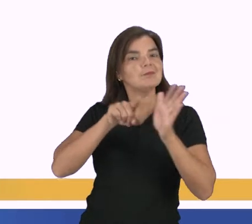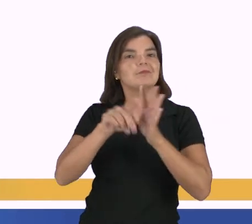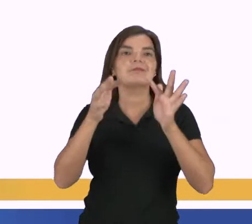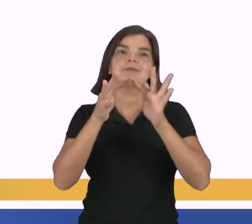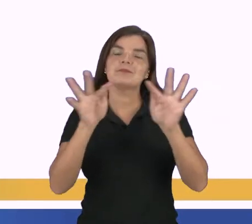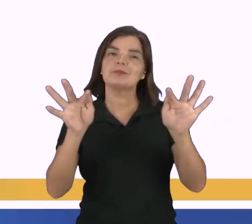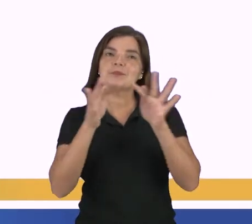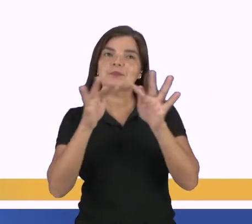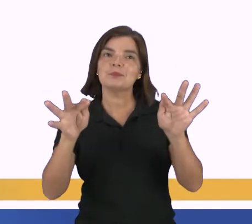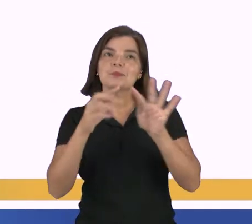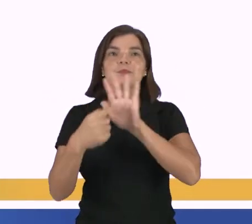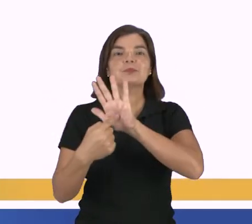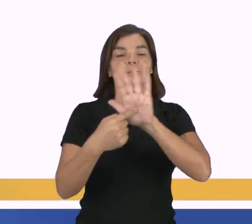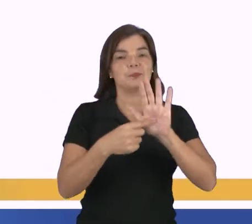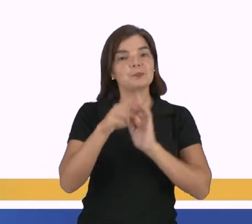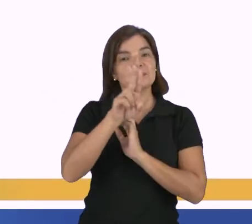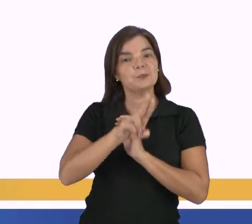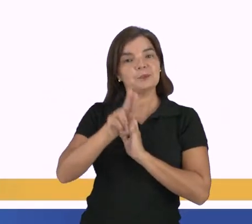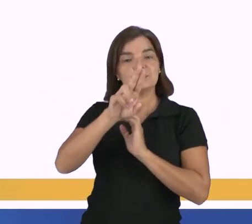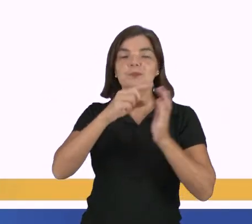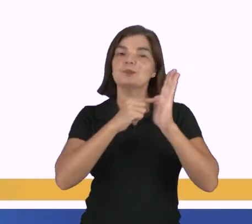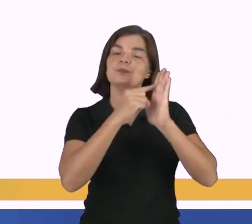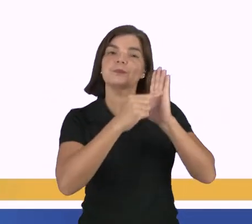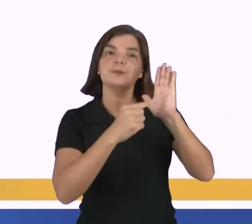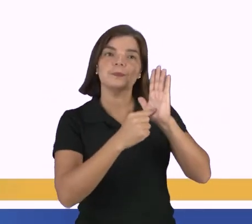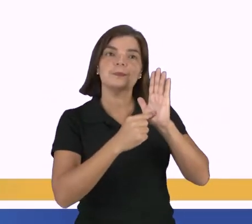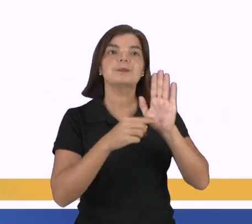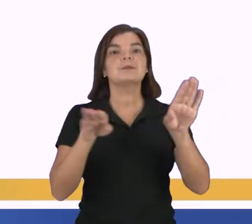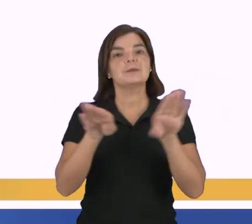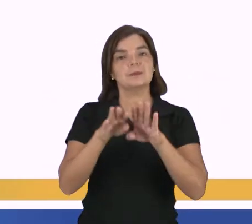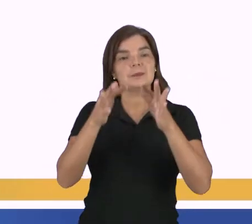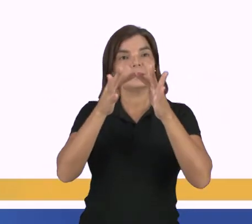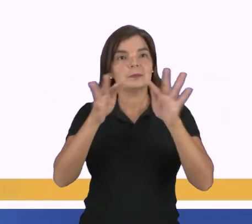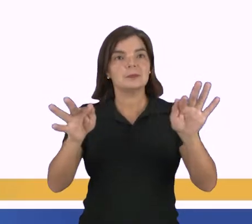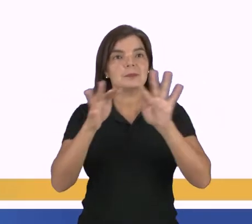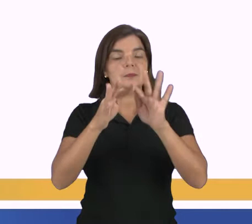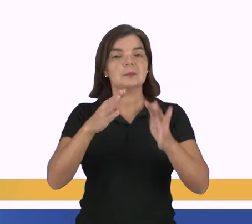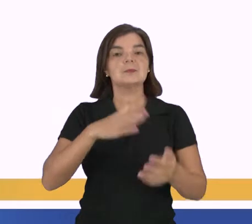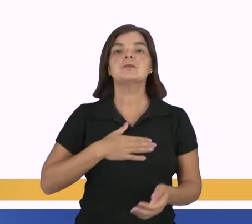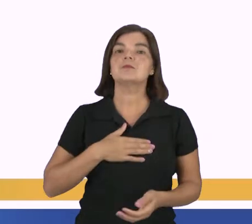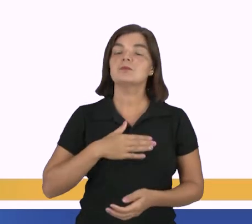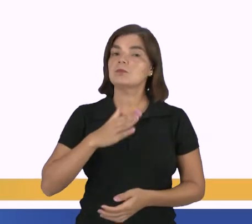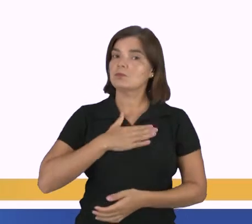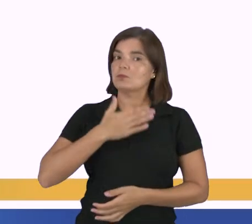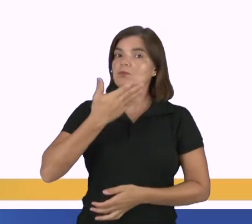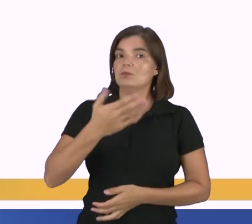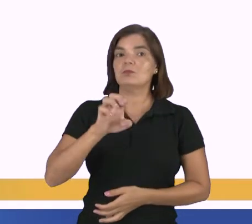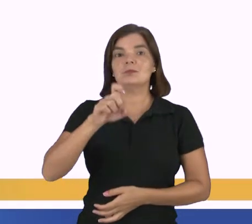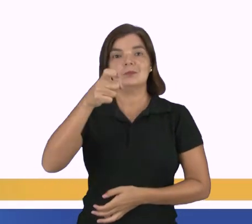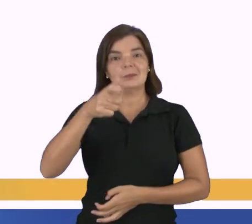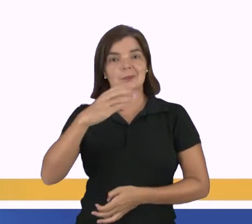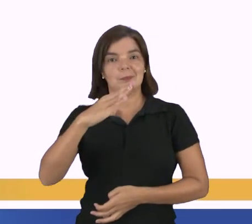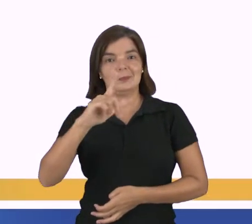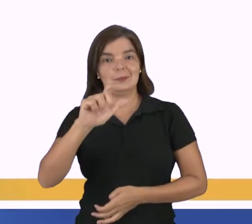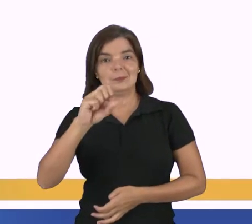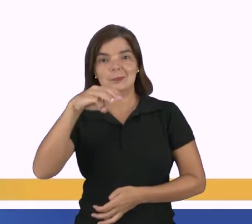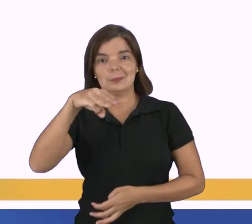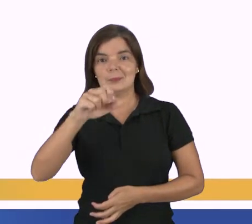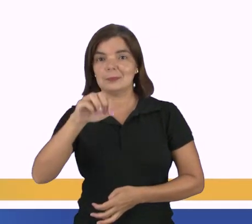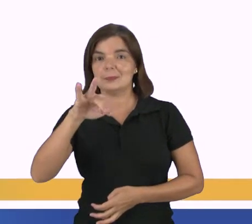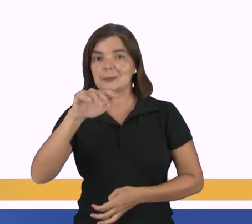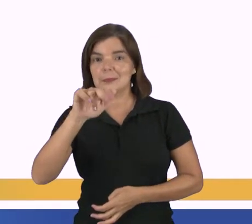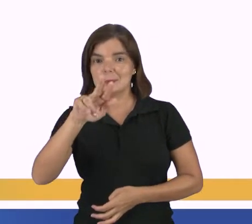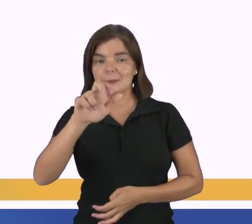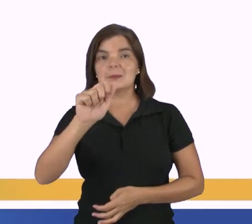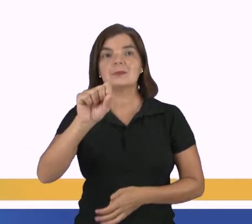Que é o uso da interrogação. Nós temos também as frases exclamativas, onde o emissor da